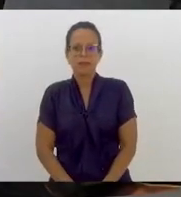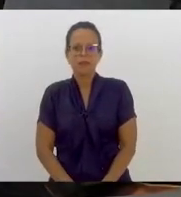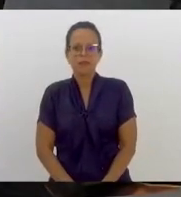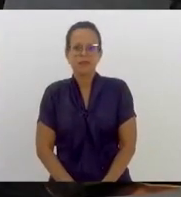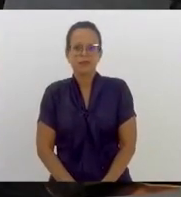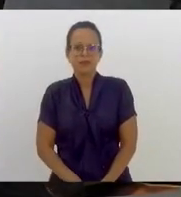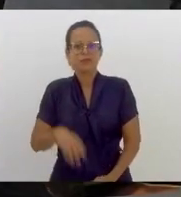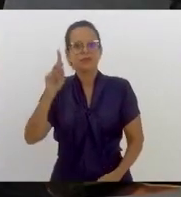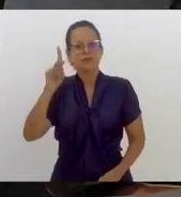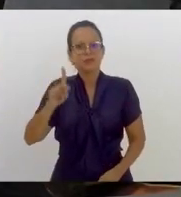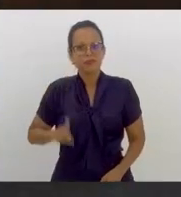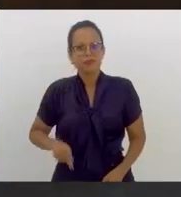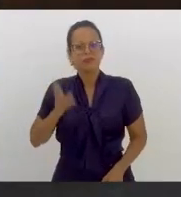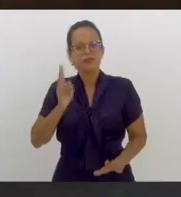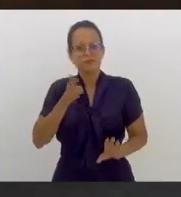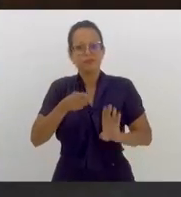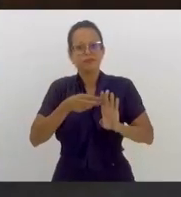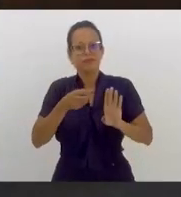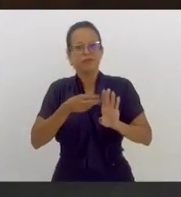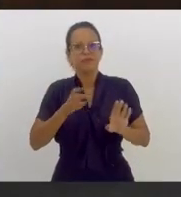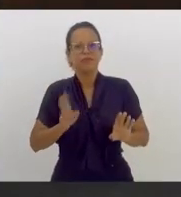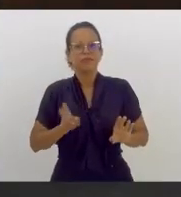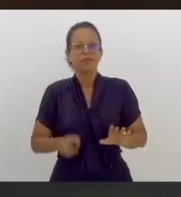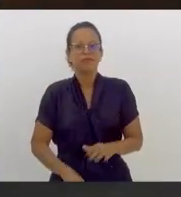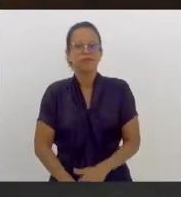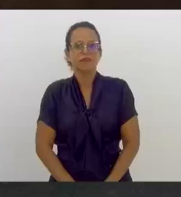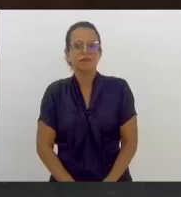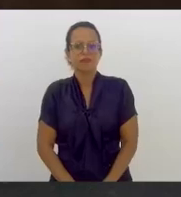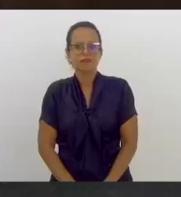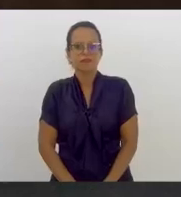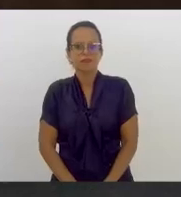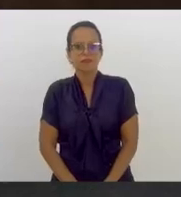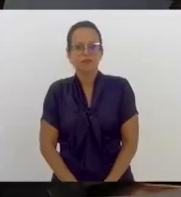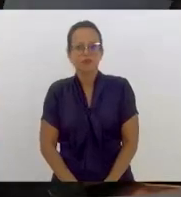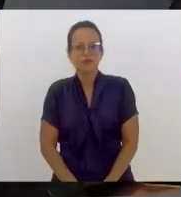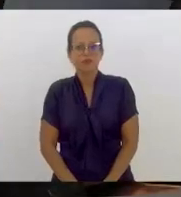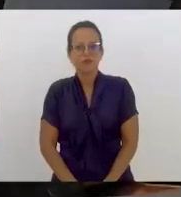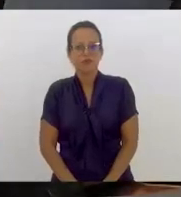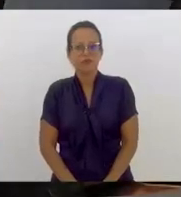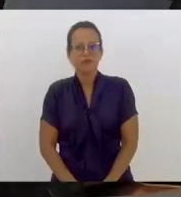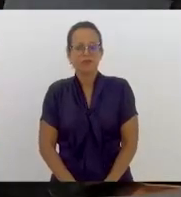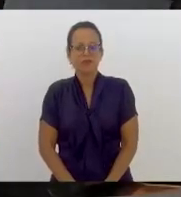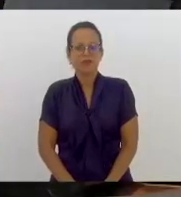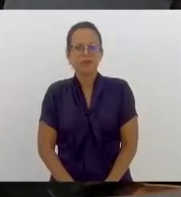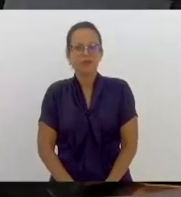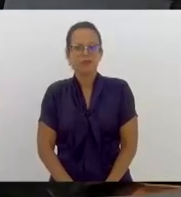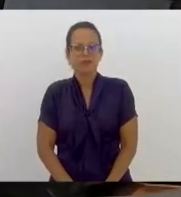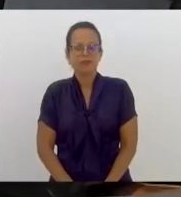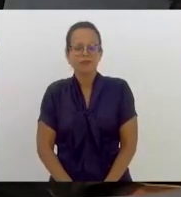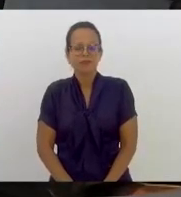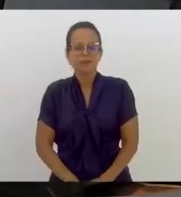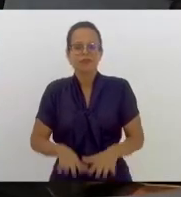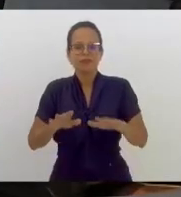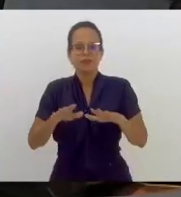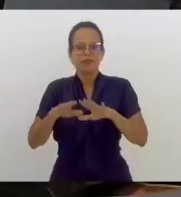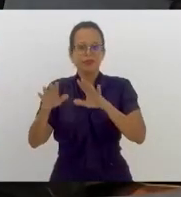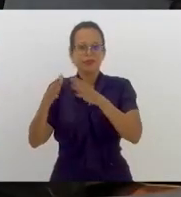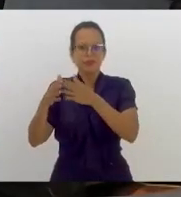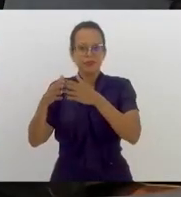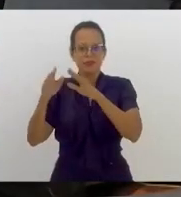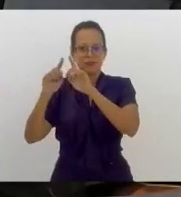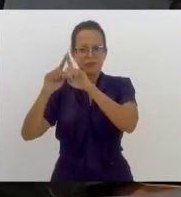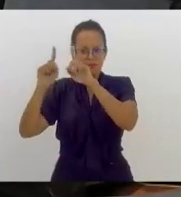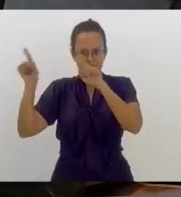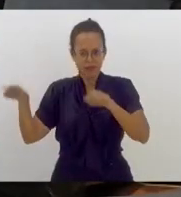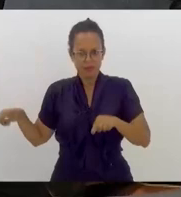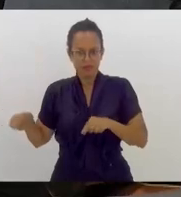Senhor presidente, pela manutenção do veto. Para encaminhar, senhor presidente. Peço à assessoria que possa abrir o painel para encaminhar